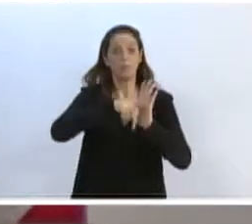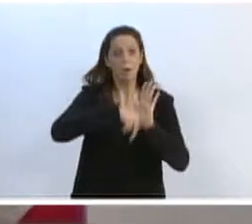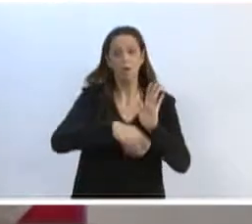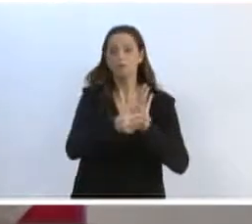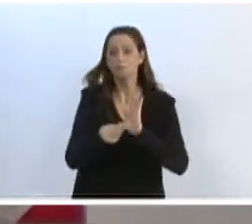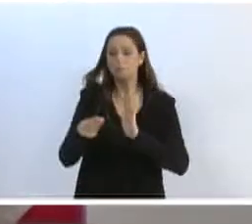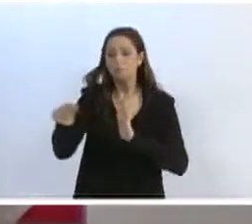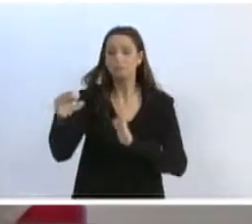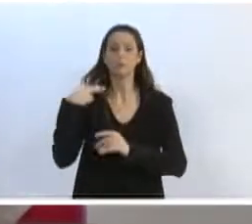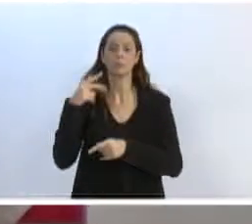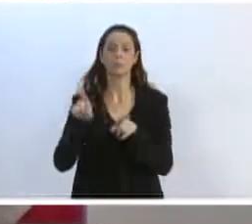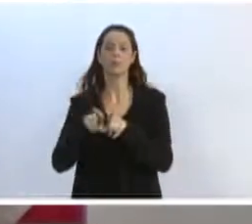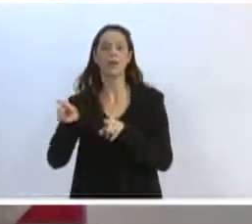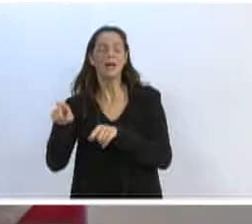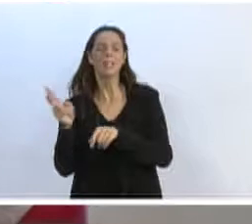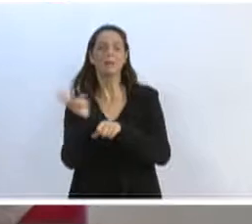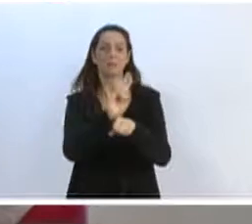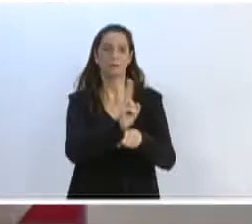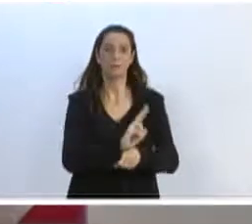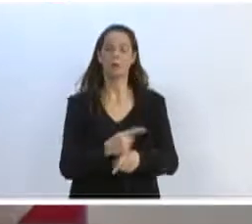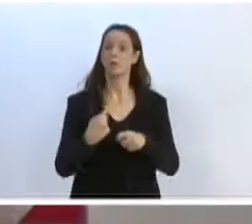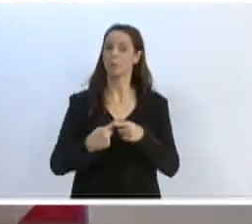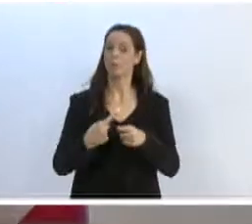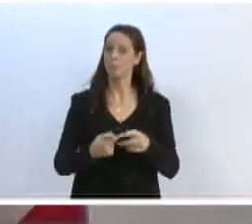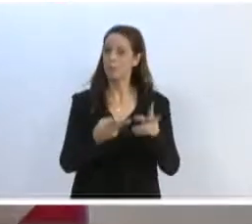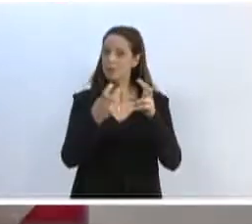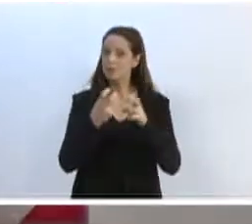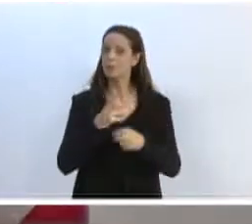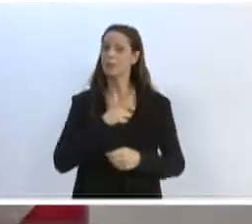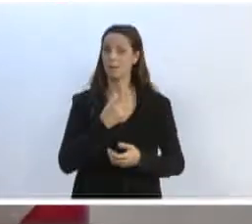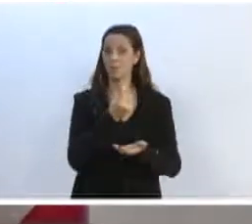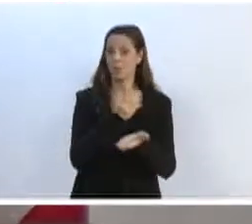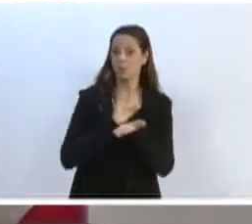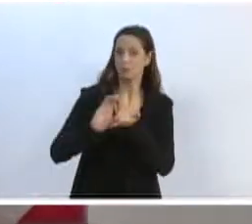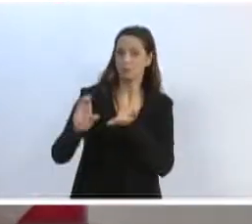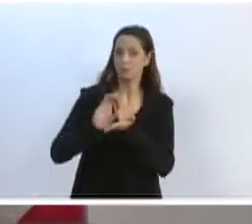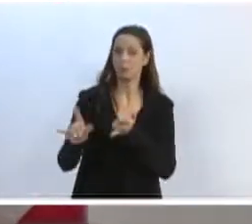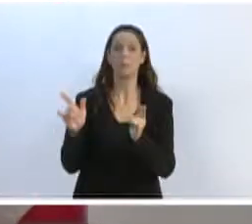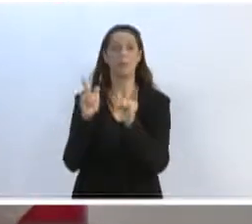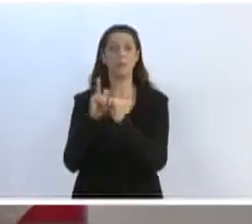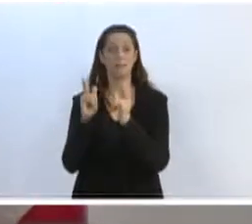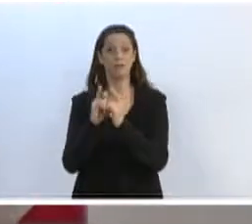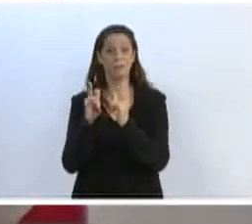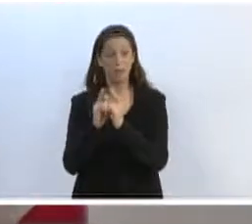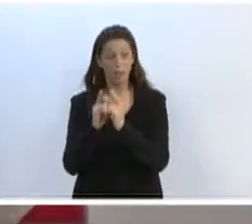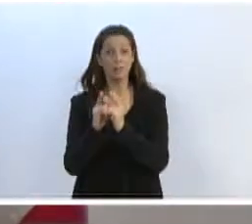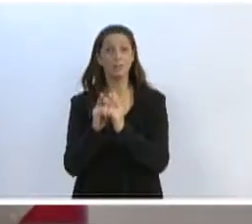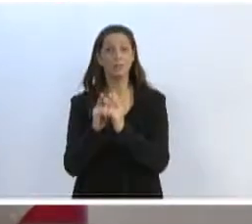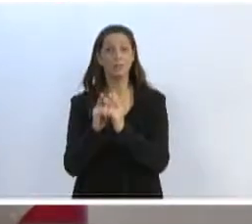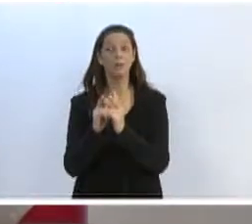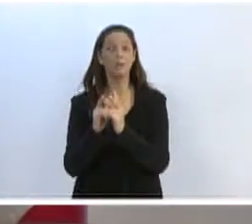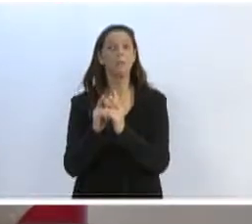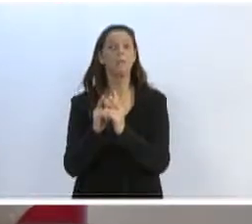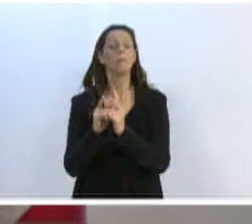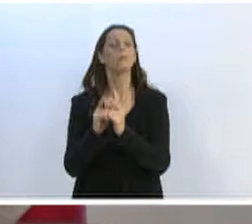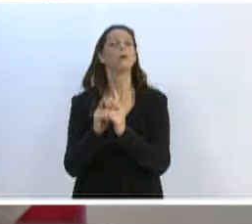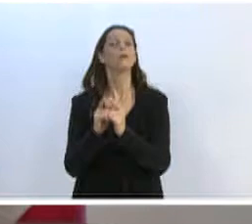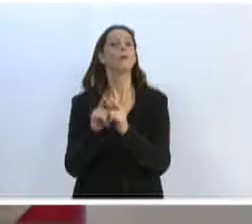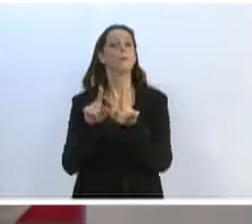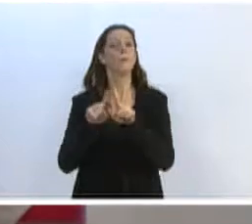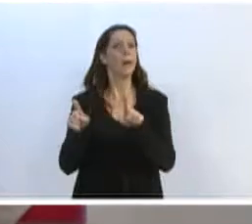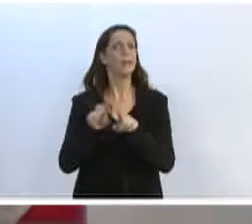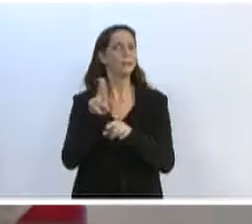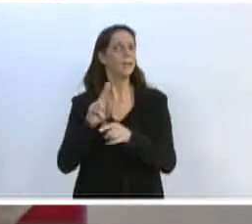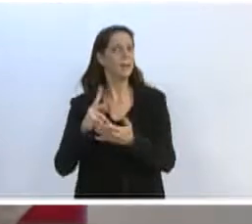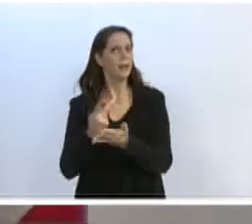que também irá fiscalizar porque a gente percebeu que teve muito recurso encaminhado para entidades queremos sim a aplicação com esses que o